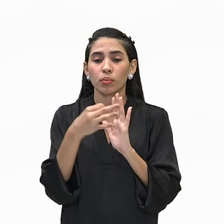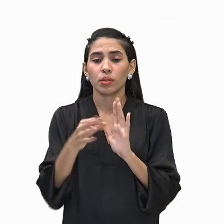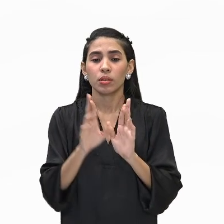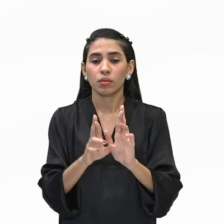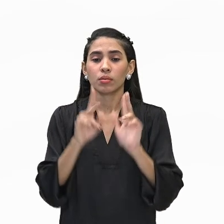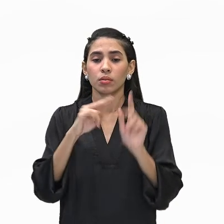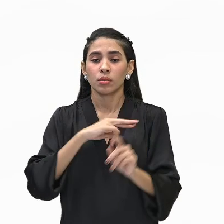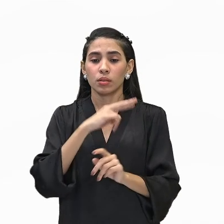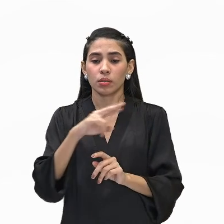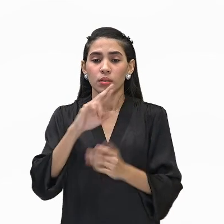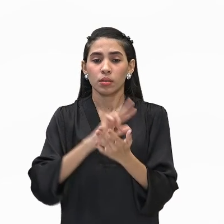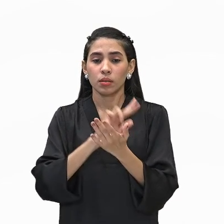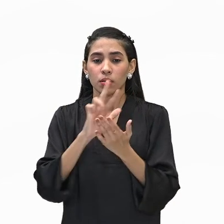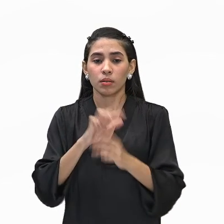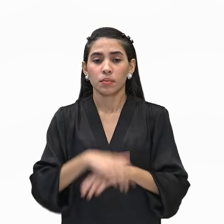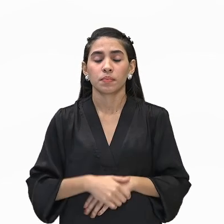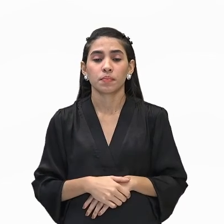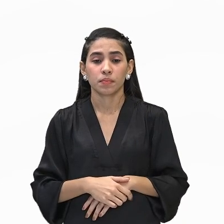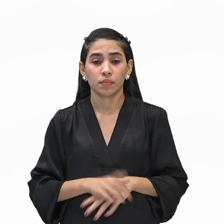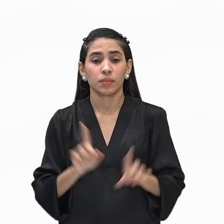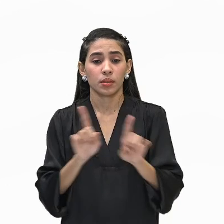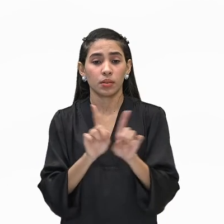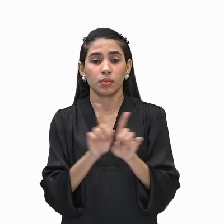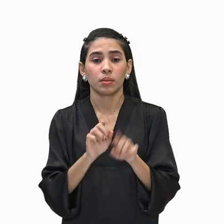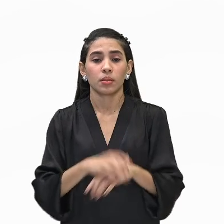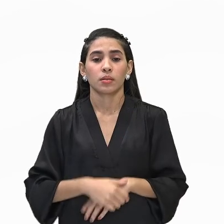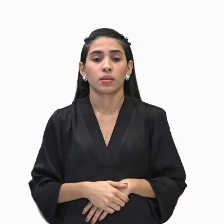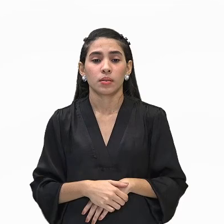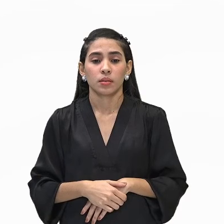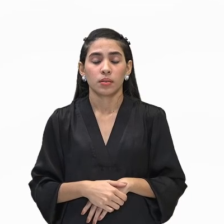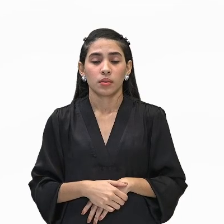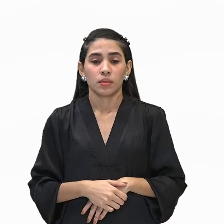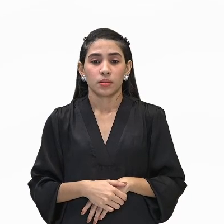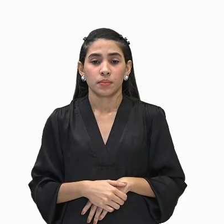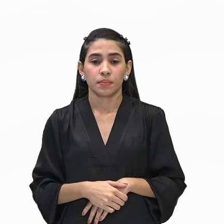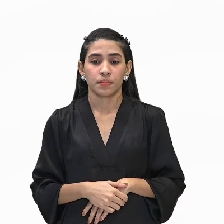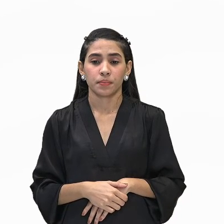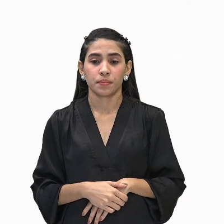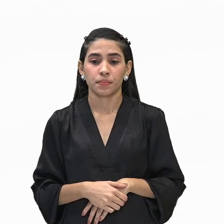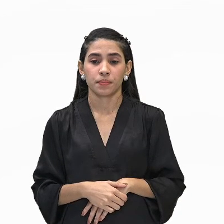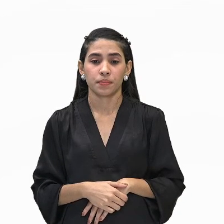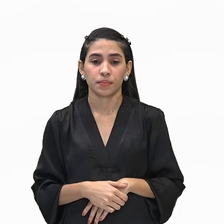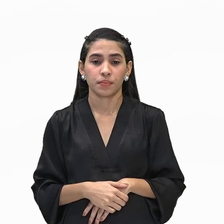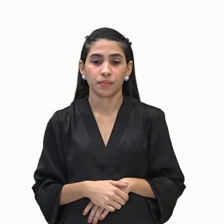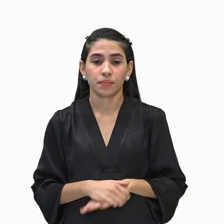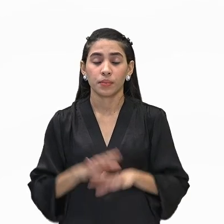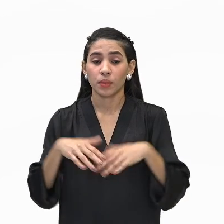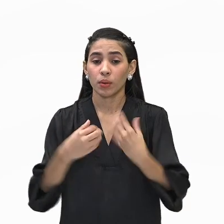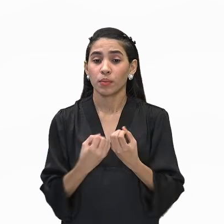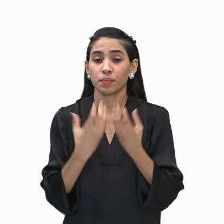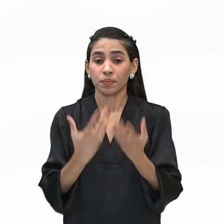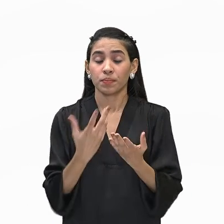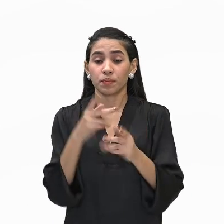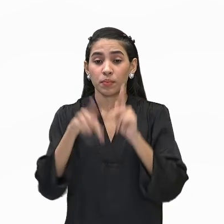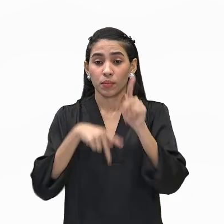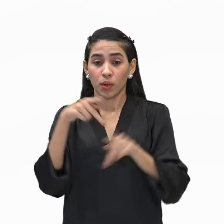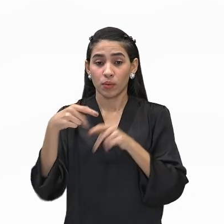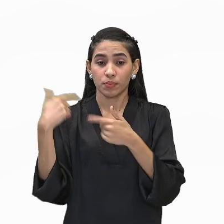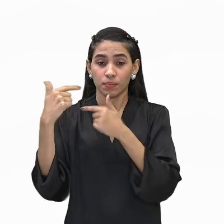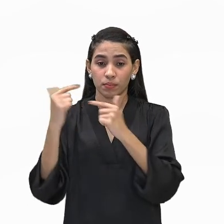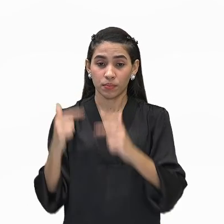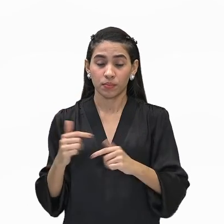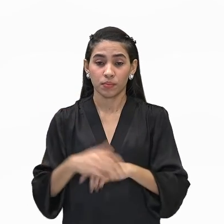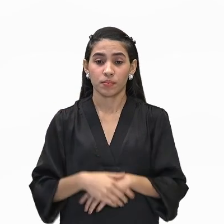plural. Mas ainda falando sobre essa questão, subtema 28, Qual a contribuição dos povos tradicionais para a sobrevivência